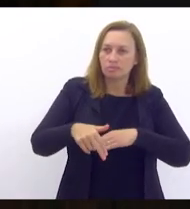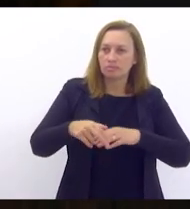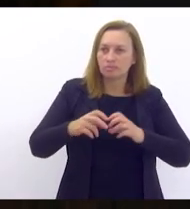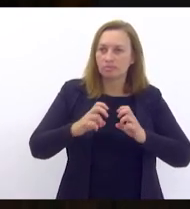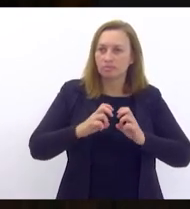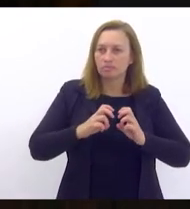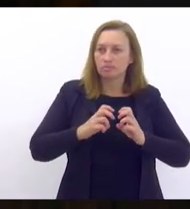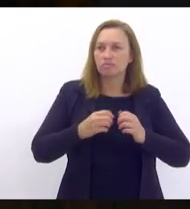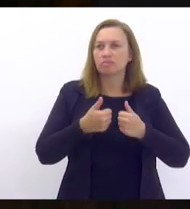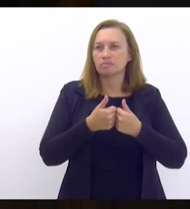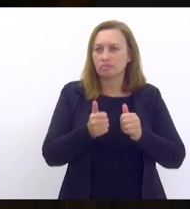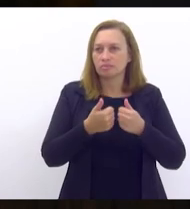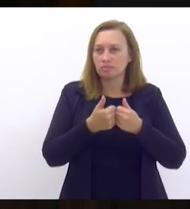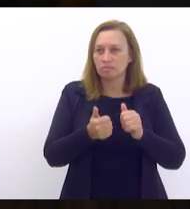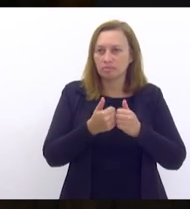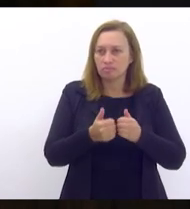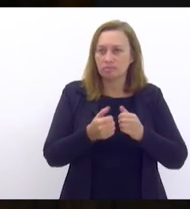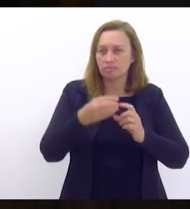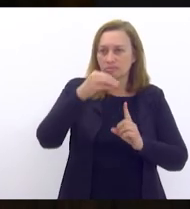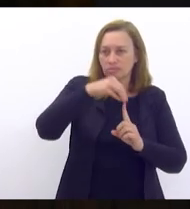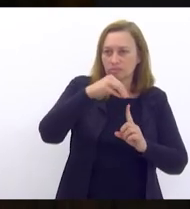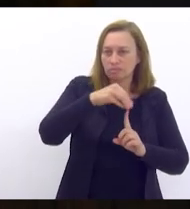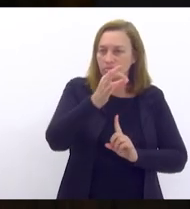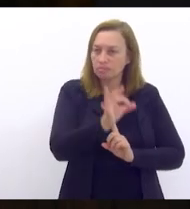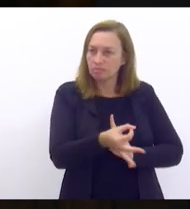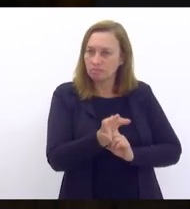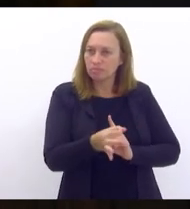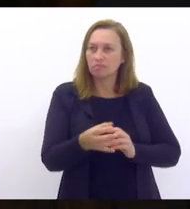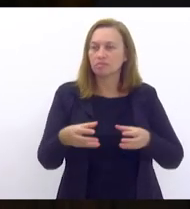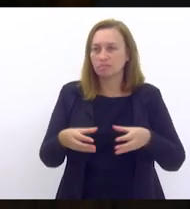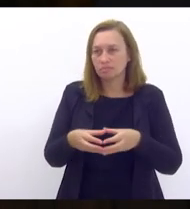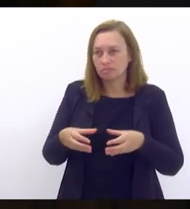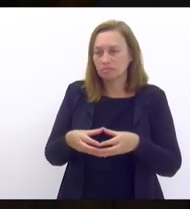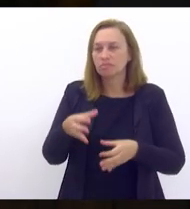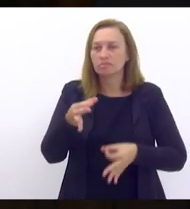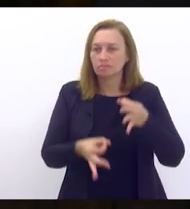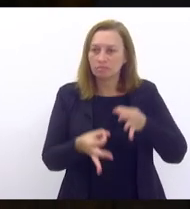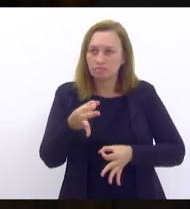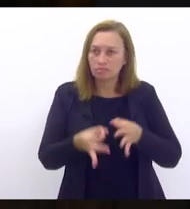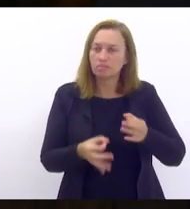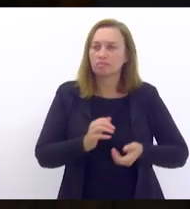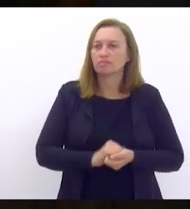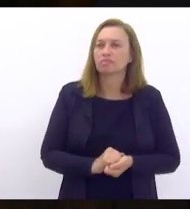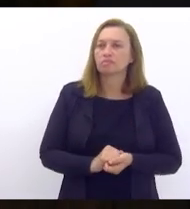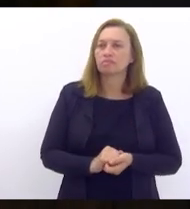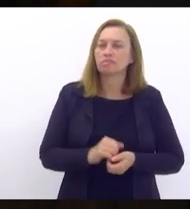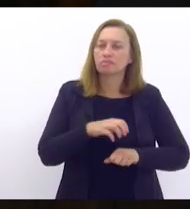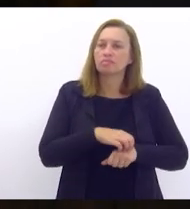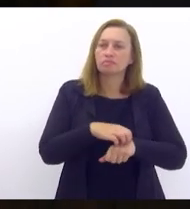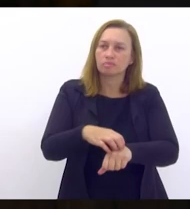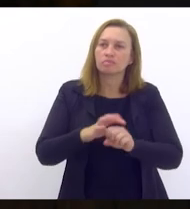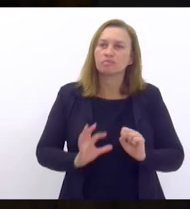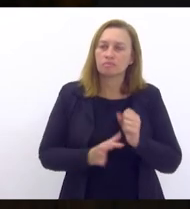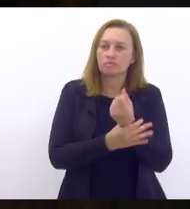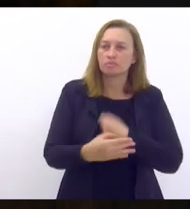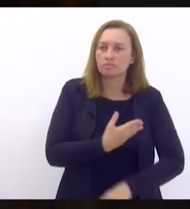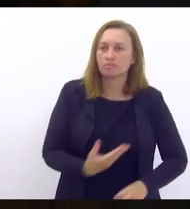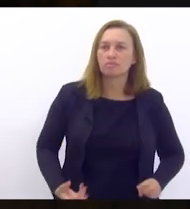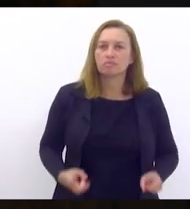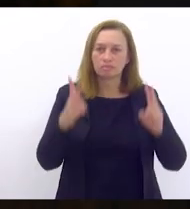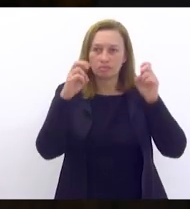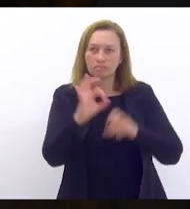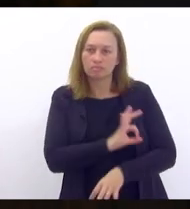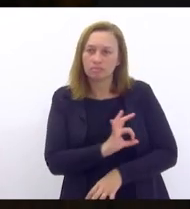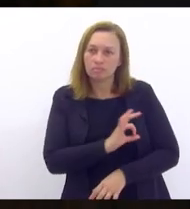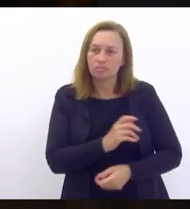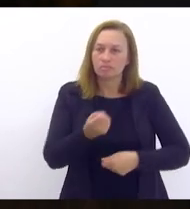e interestadual, na forma que menciono, pendente dos pareceres das comissões Constituição e Justiça, Transporte, Segurança Pública, Assuntos de Polícia e